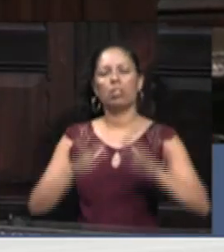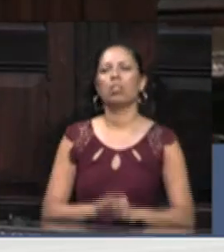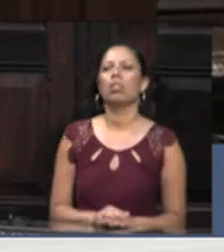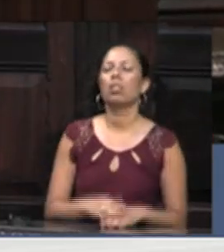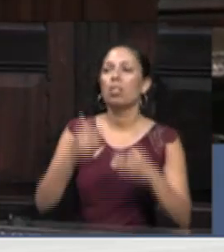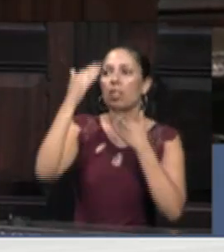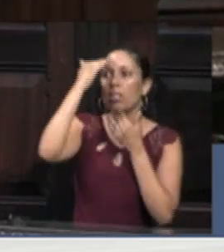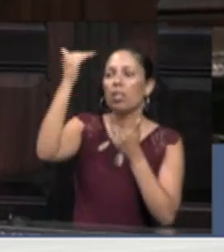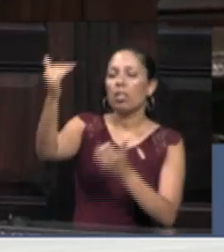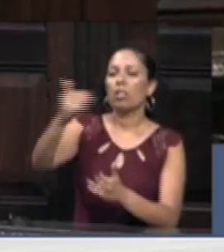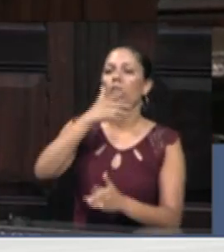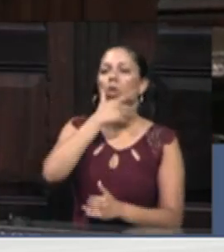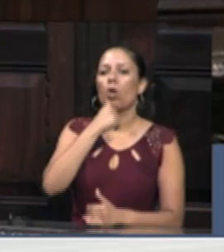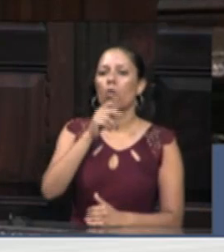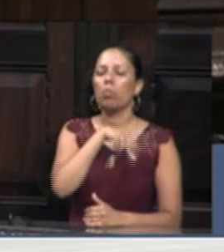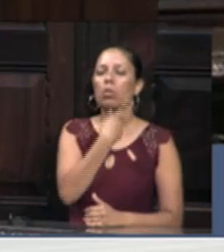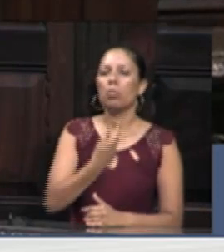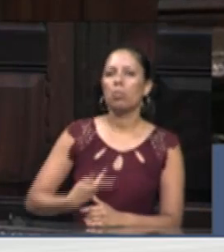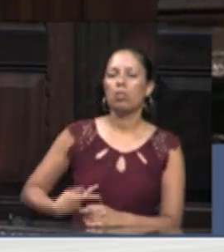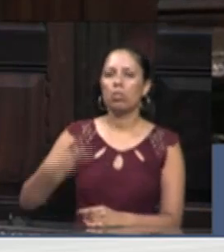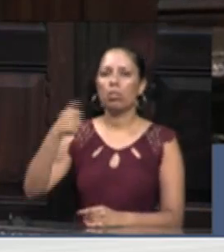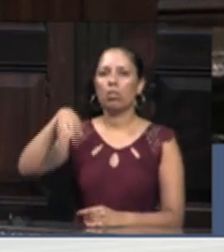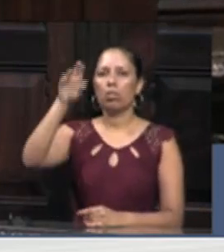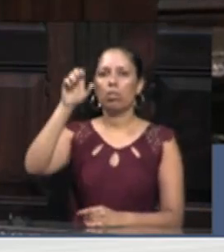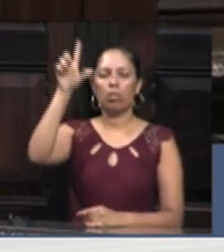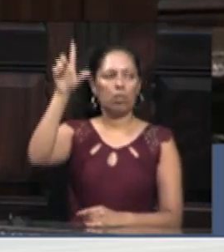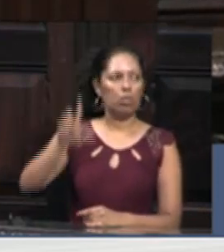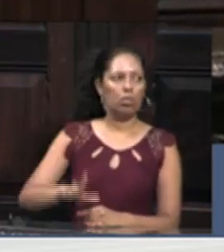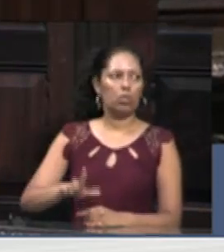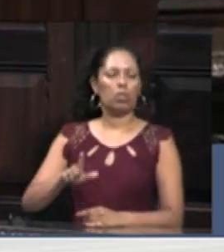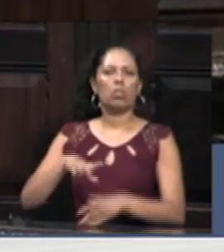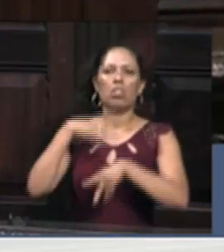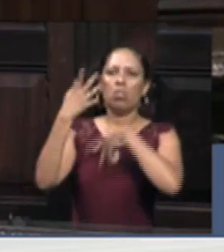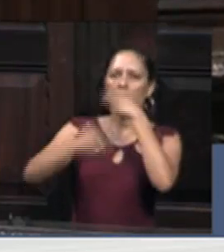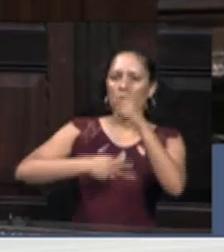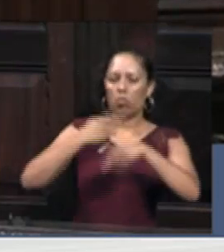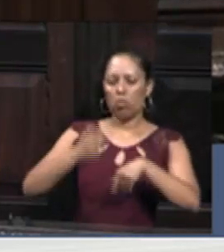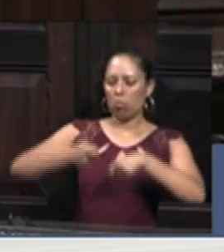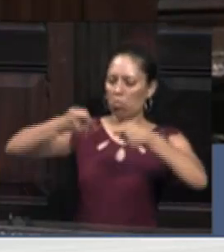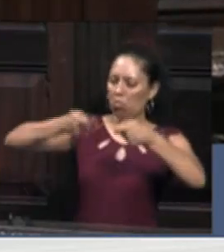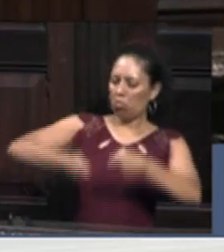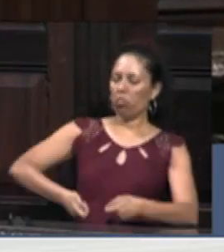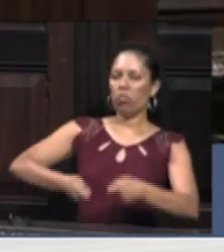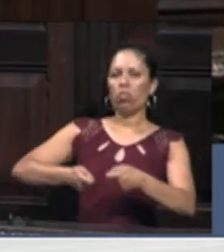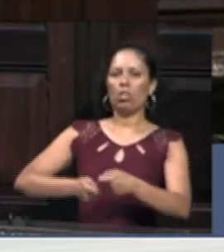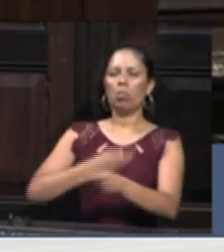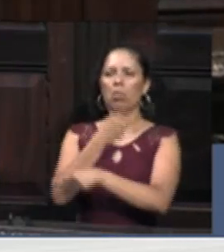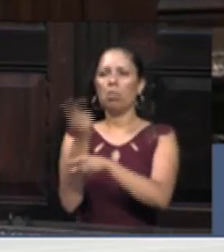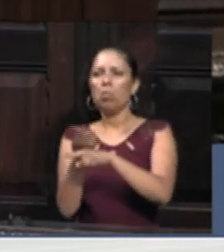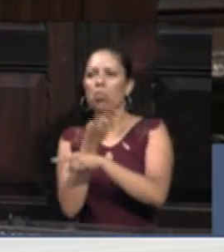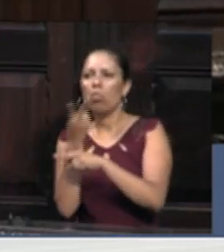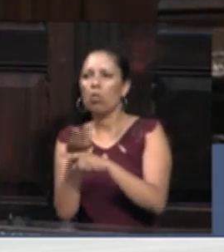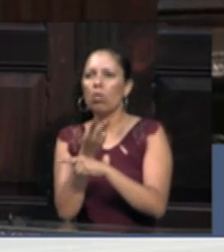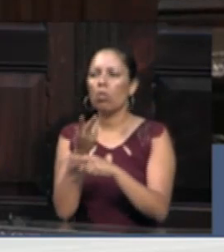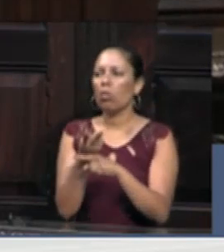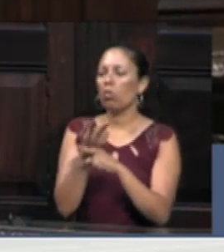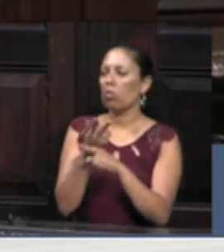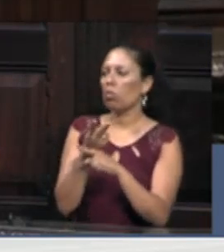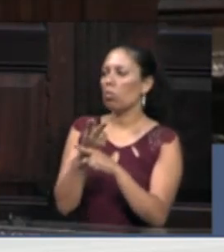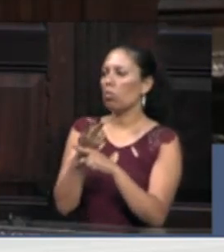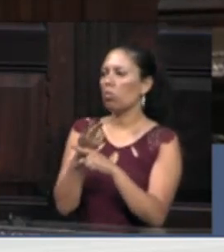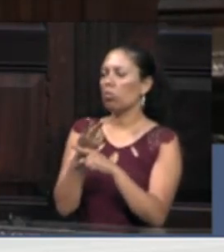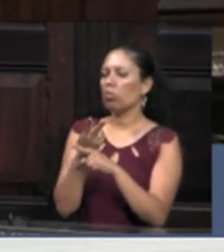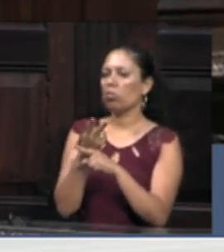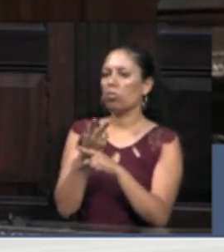ao presidente André Siciliano pelo posicionamento de, mais uma vez, buscar encaminhar junto ao